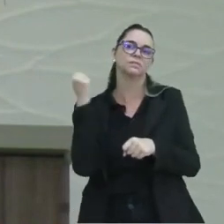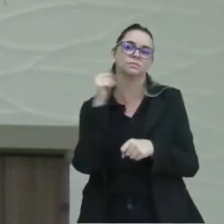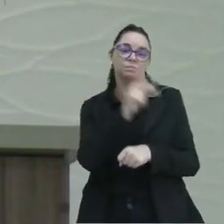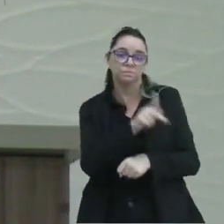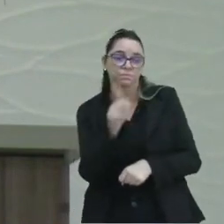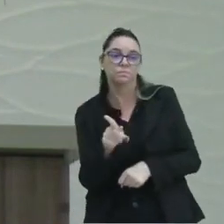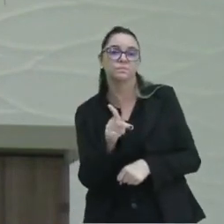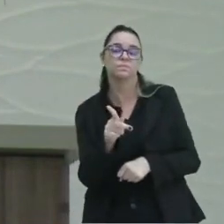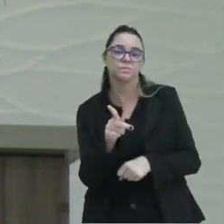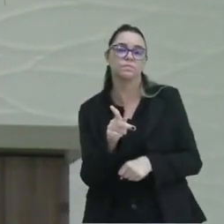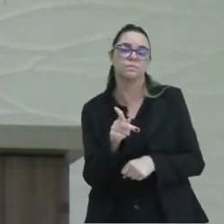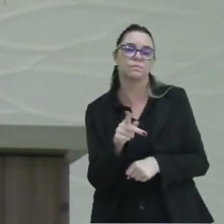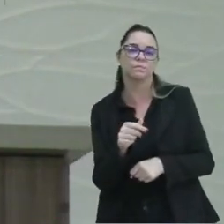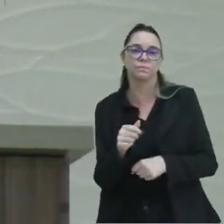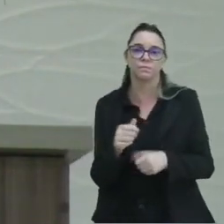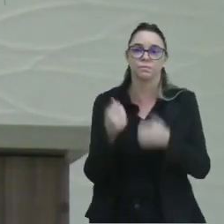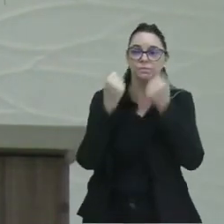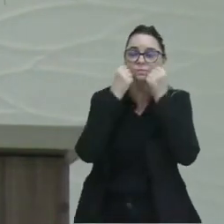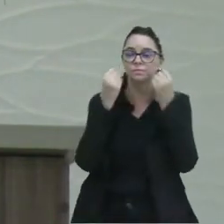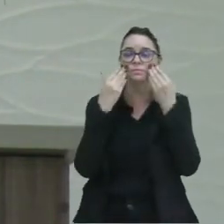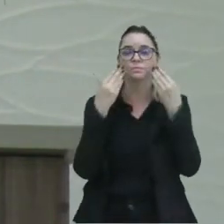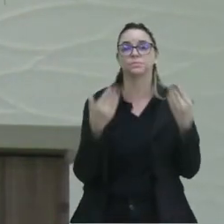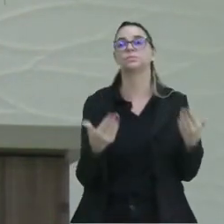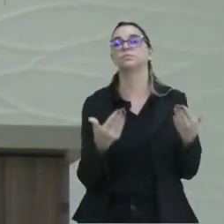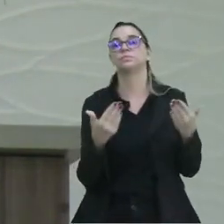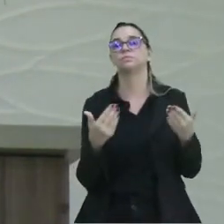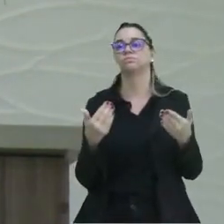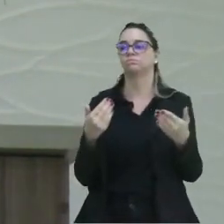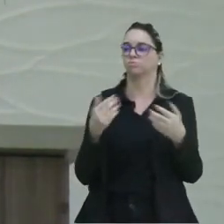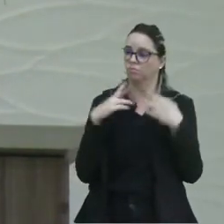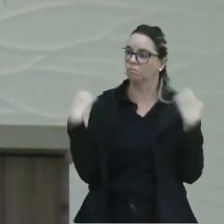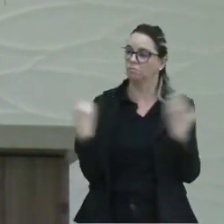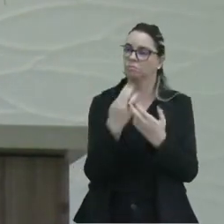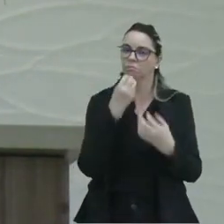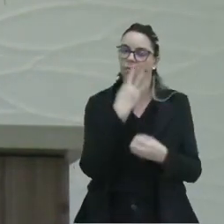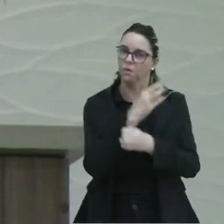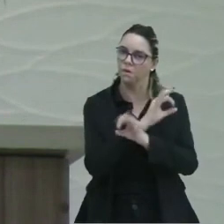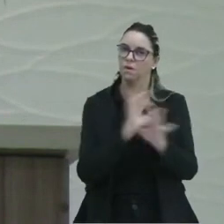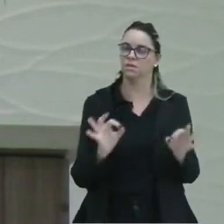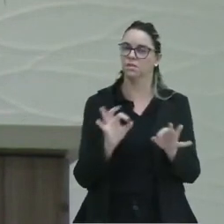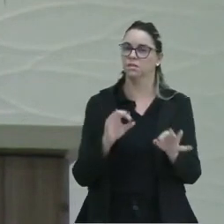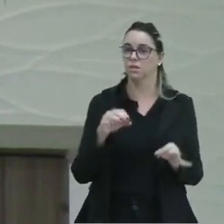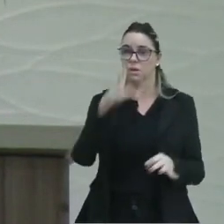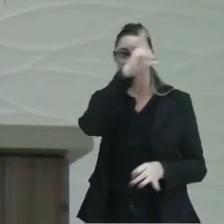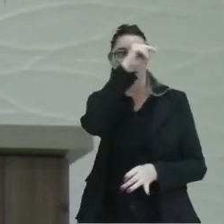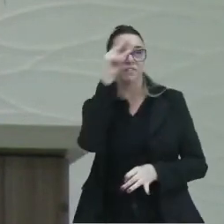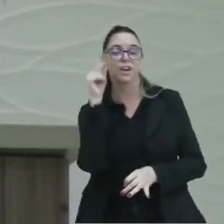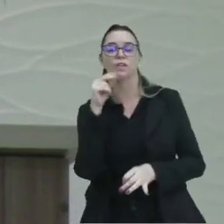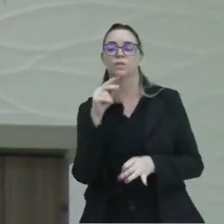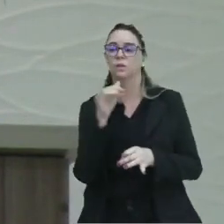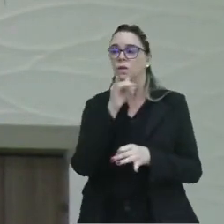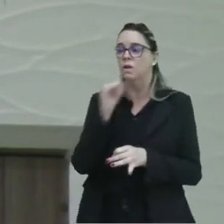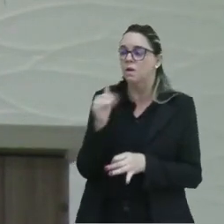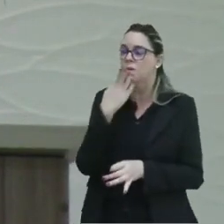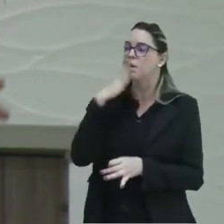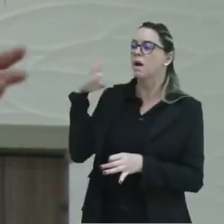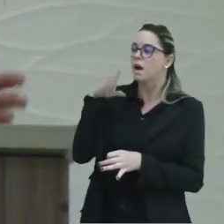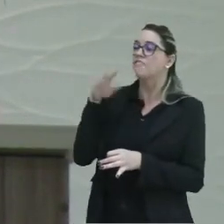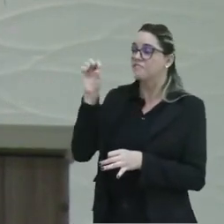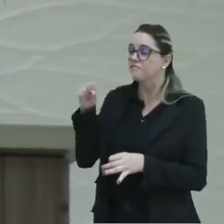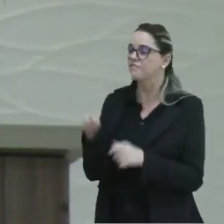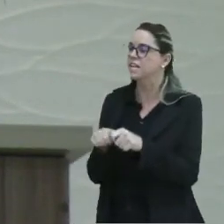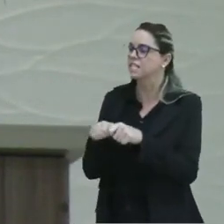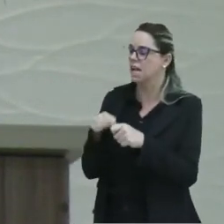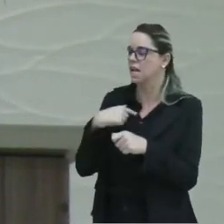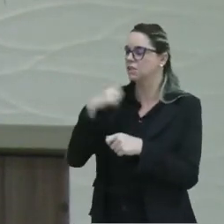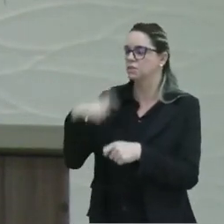sim. O projeto chegou aqui, depois teve o prefeito se levantou, disse que ia fazer uma modificação e fez. Depois da audiência pública, a população também